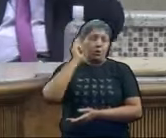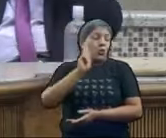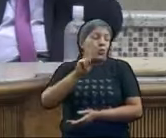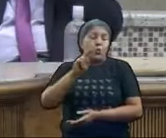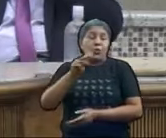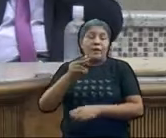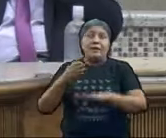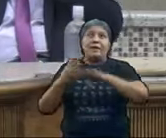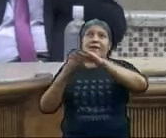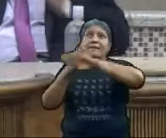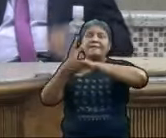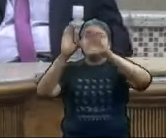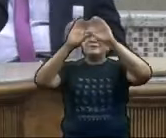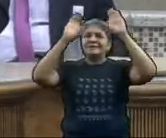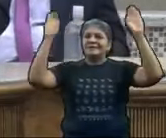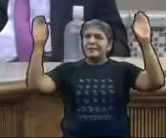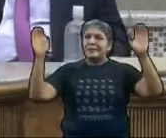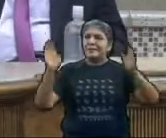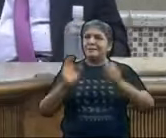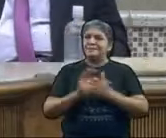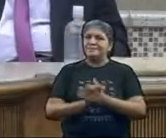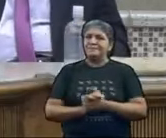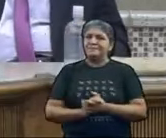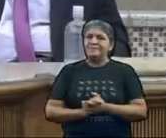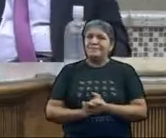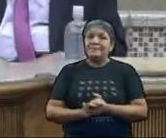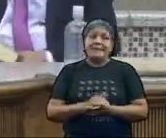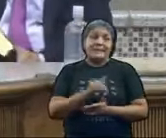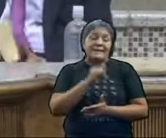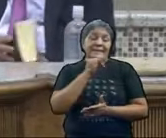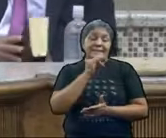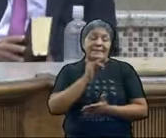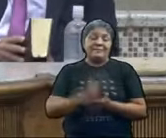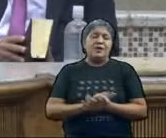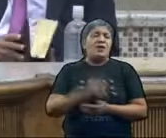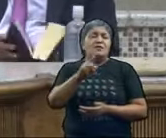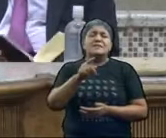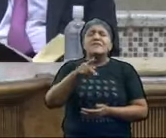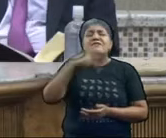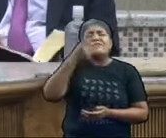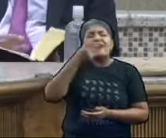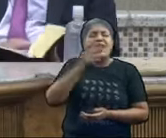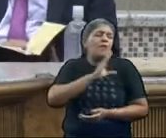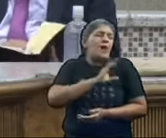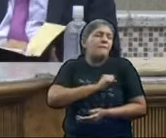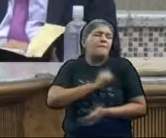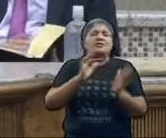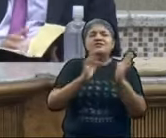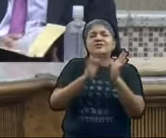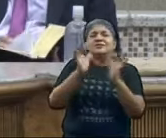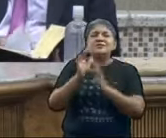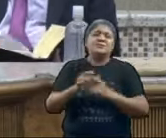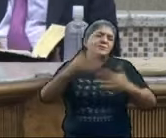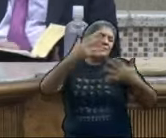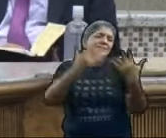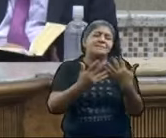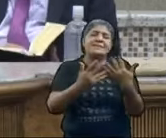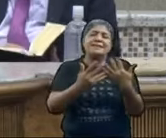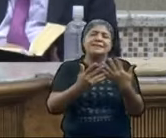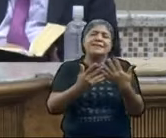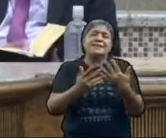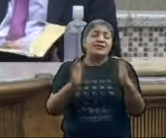nenhum. Esses tímidos são aqueles que foram indiferentes quanto ao Evangelho de